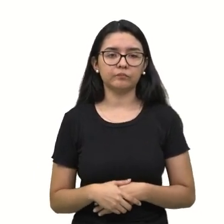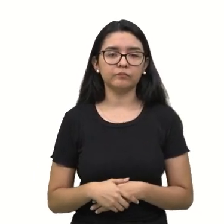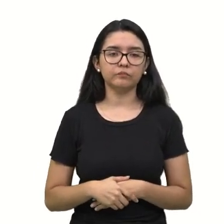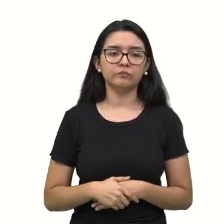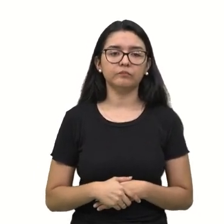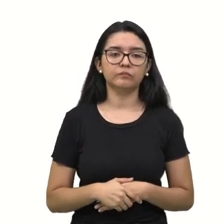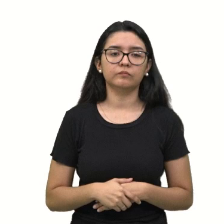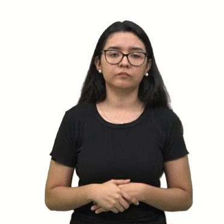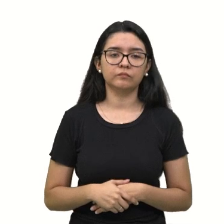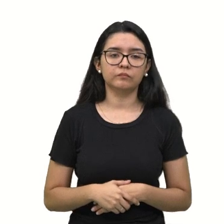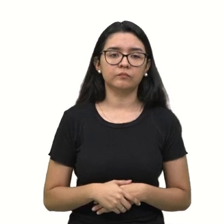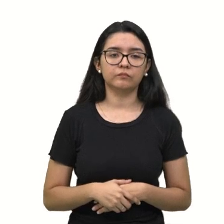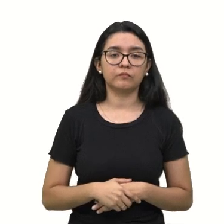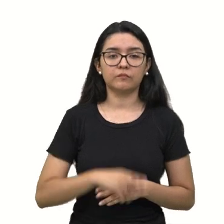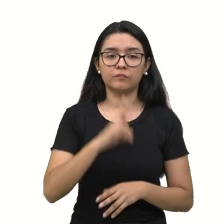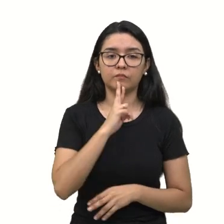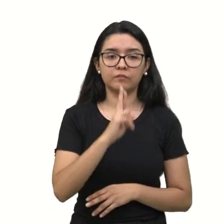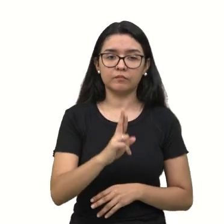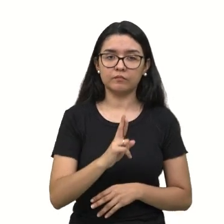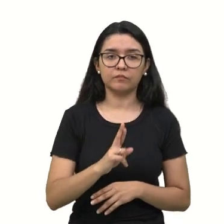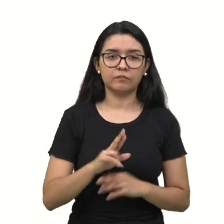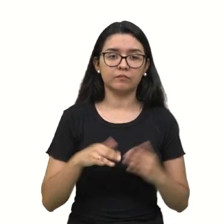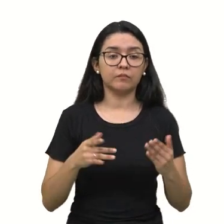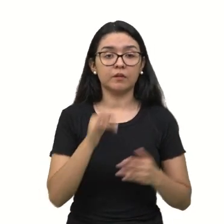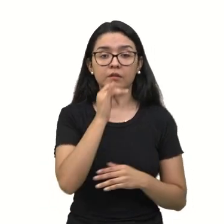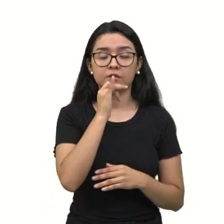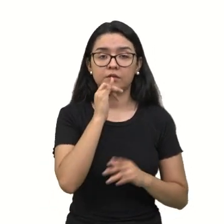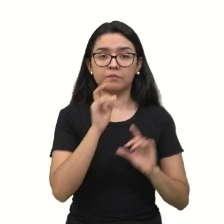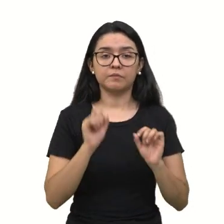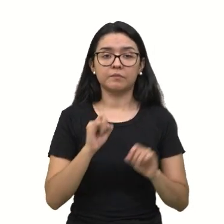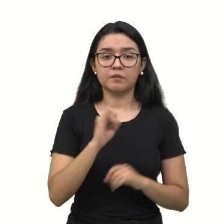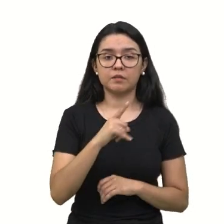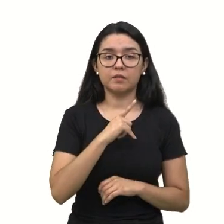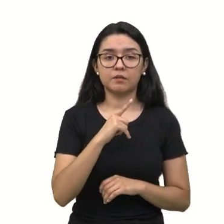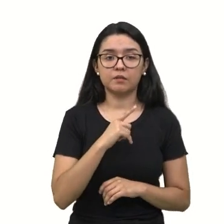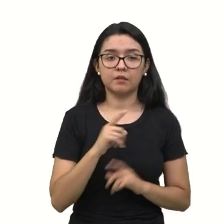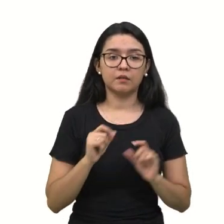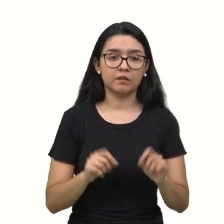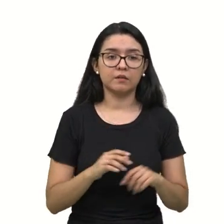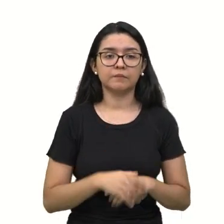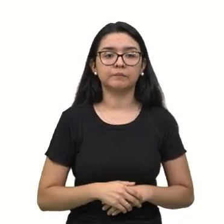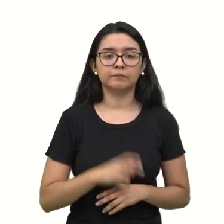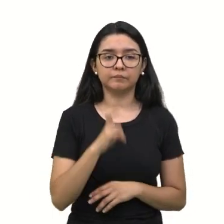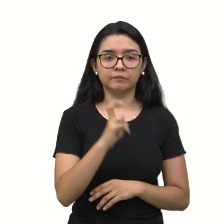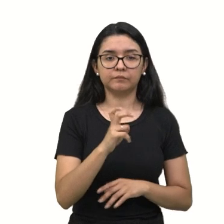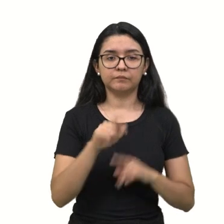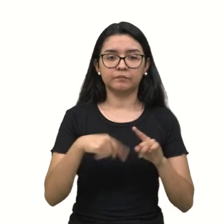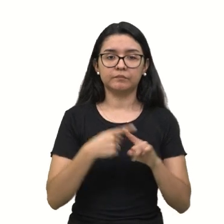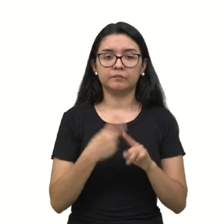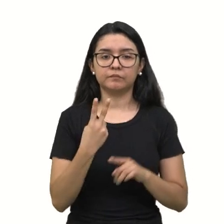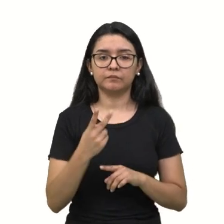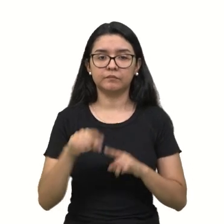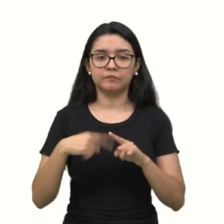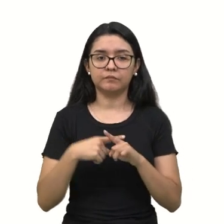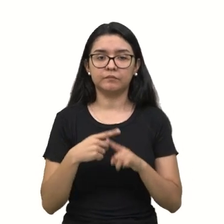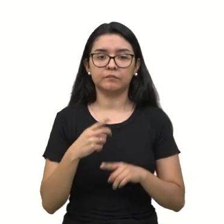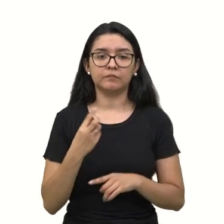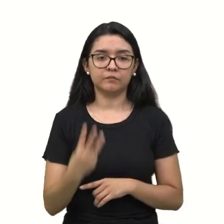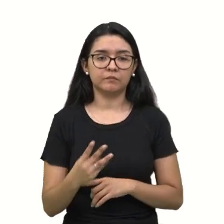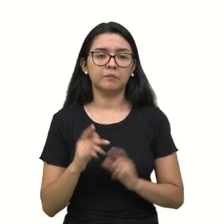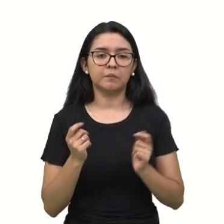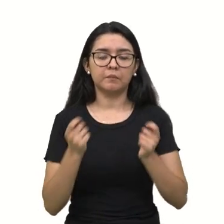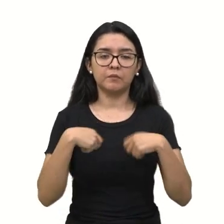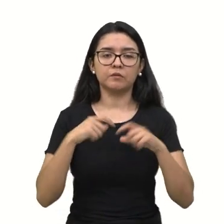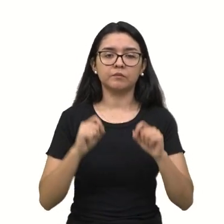ao produto de fatores, né? Se você tem 5 vezes 2 vezes 3, você pode fazer essa associação aqui.